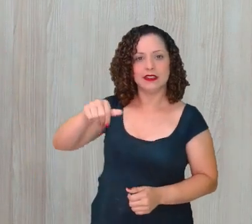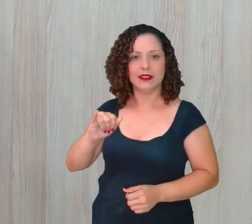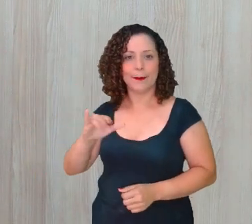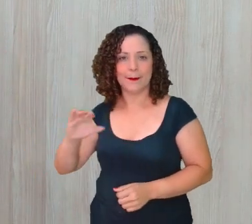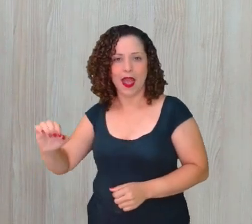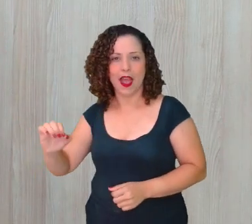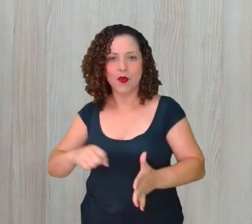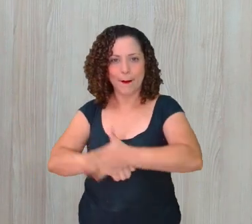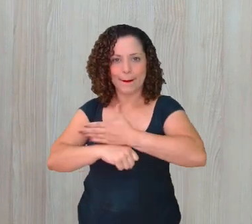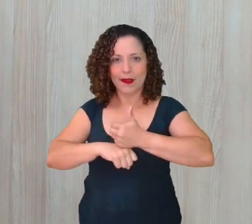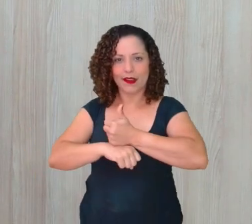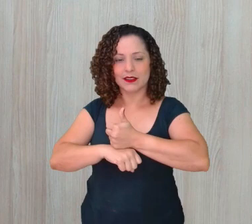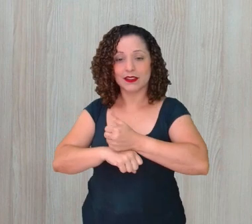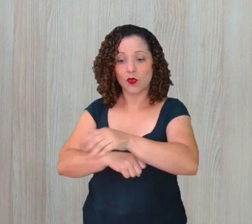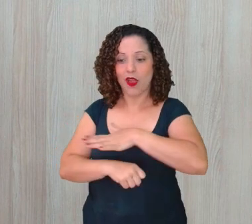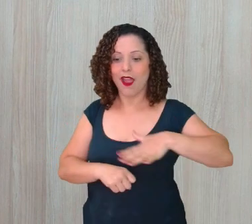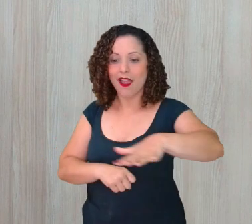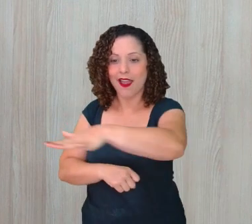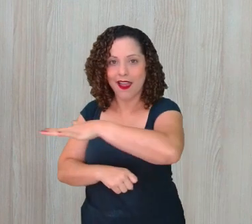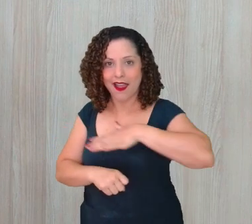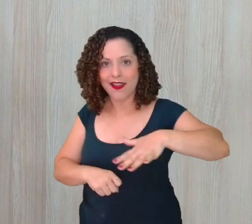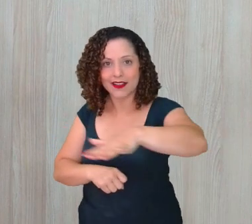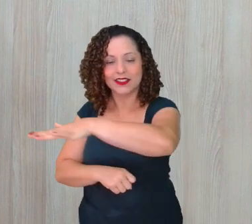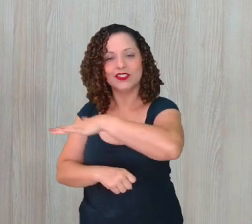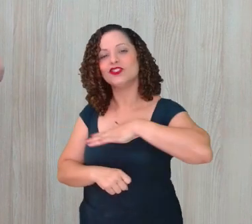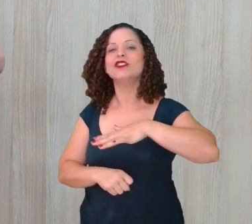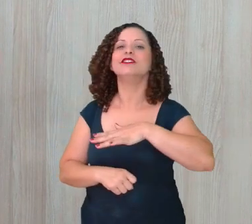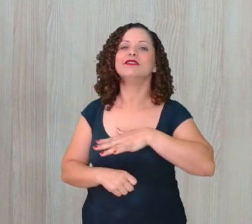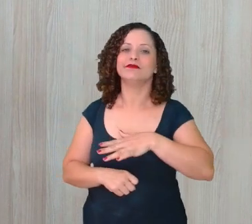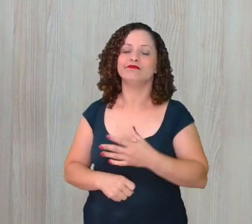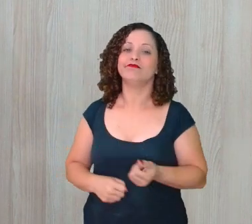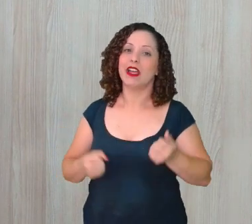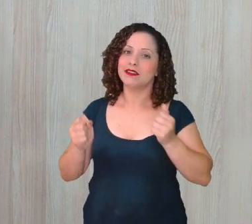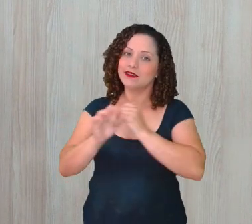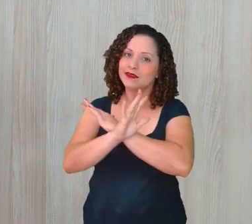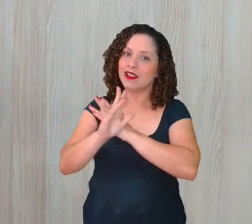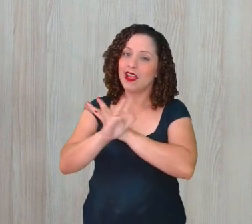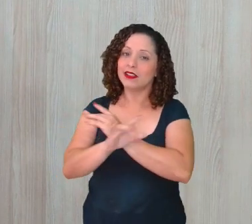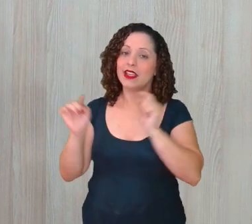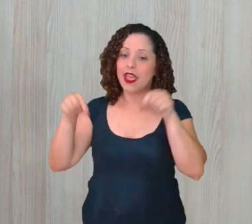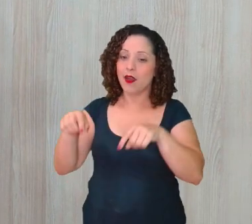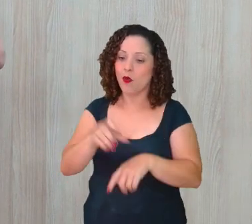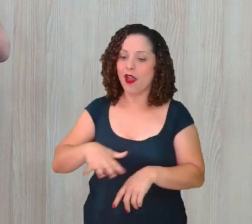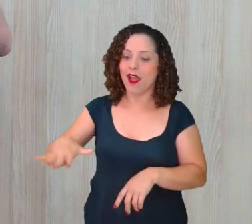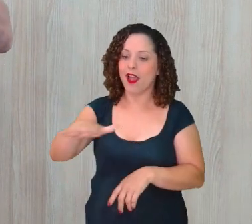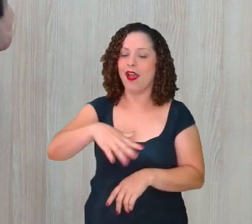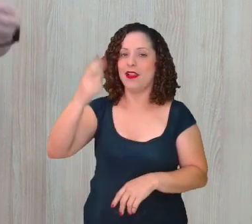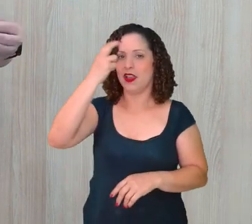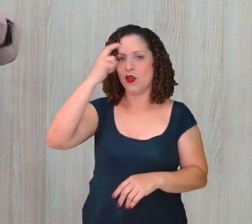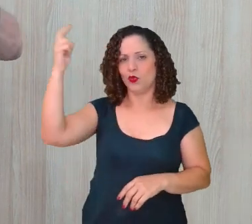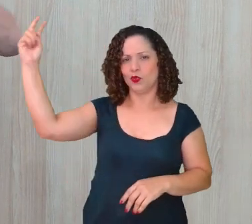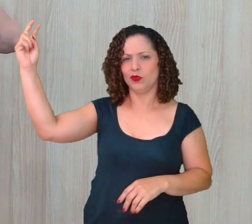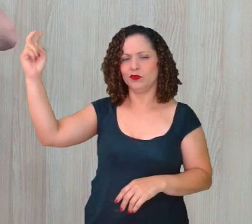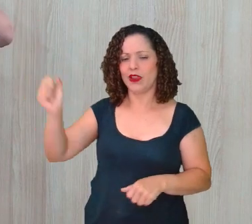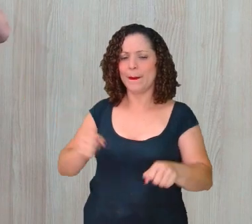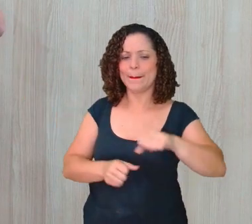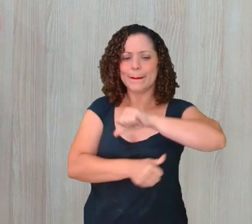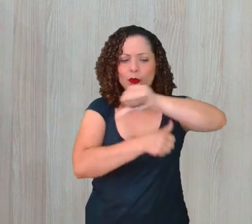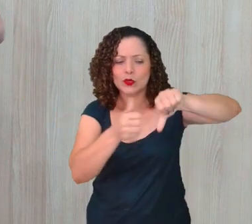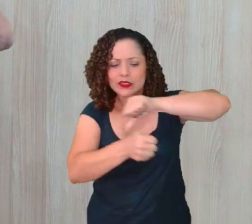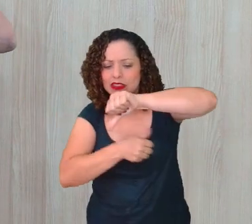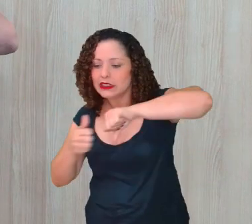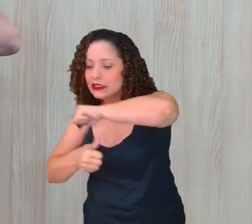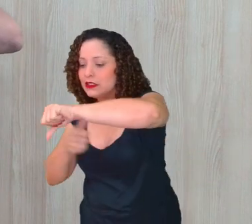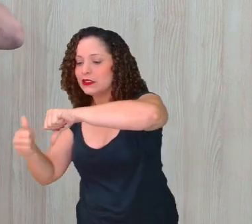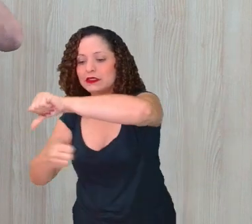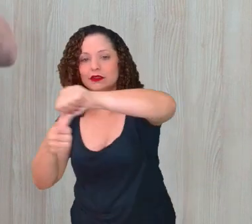gente? Espaço, mas um espaço urbano e um espaço cultural. Então veja que o espaço ele vai mudando, ele vai se